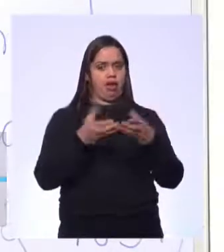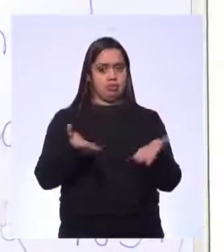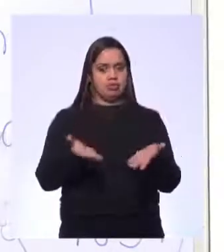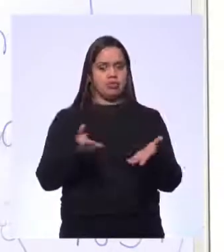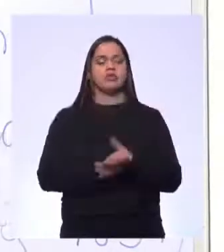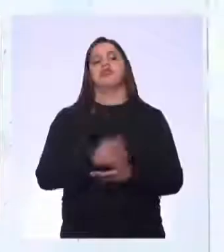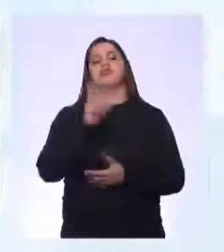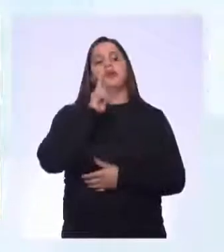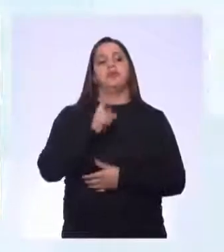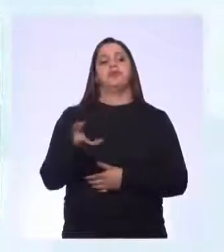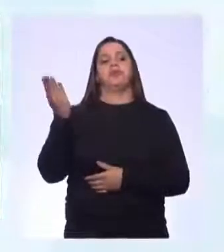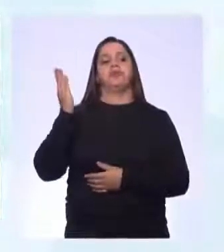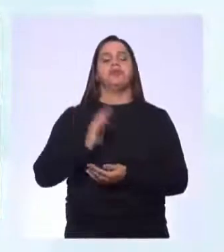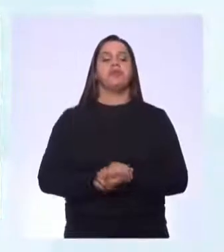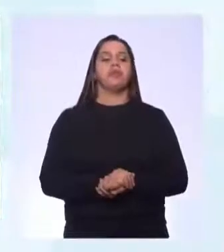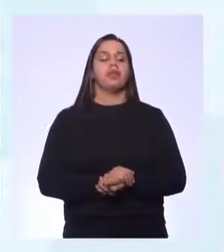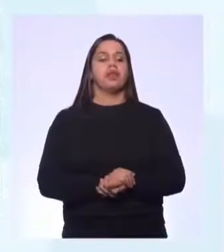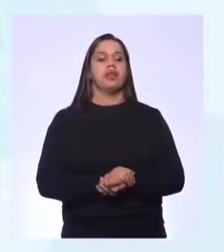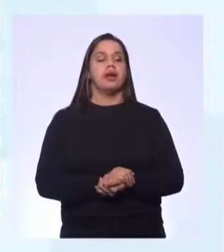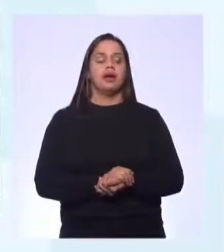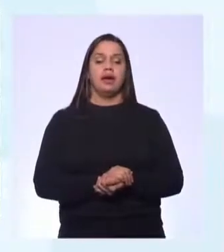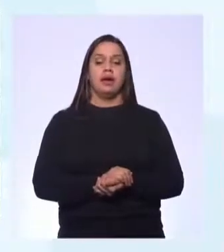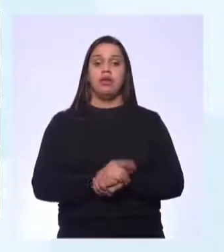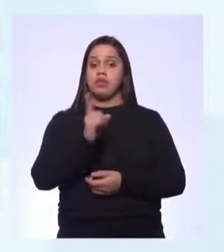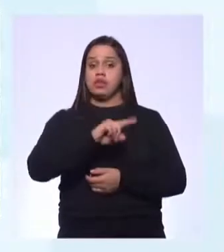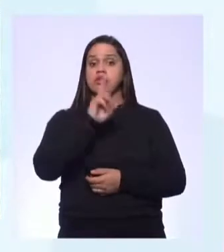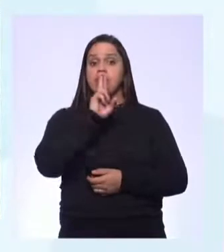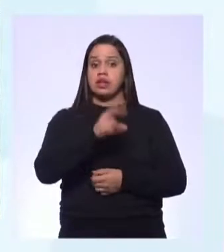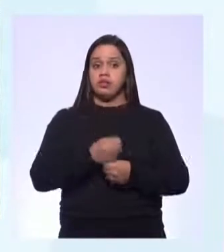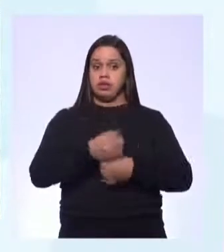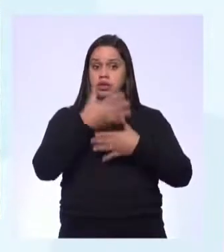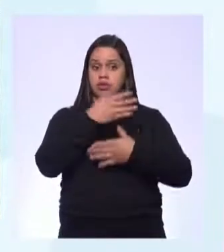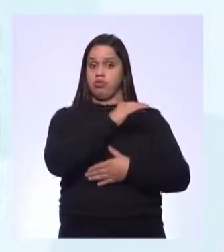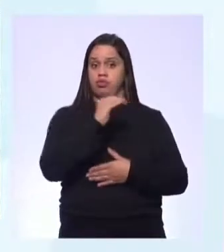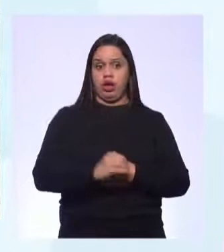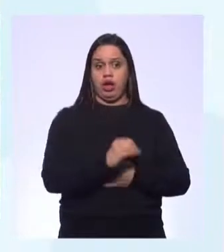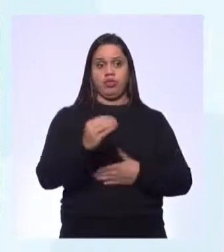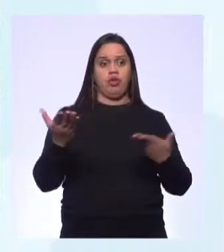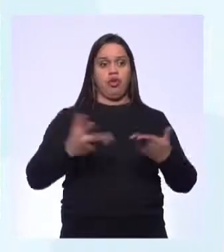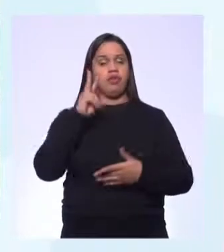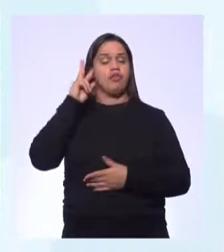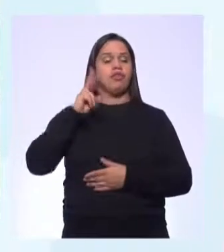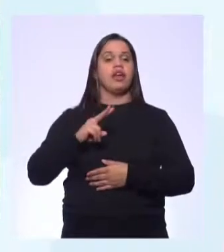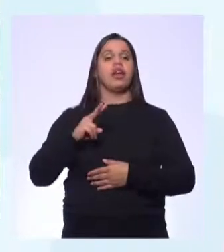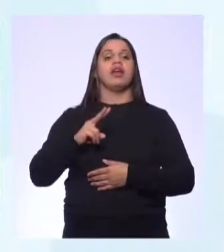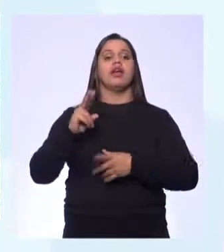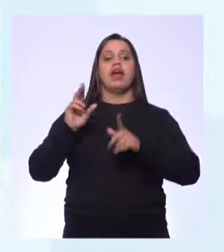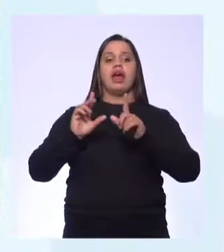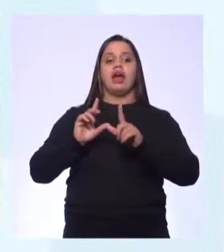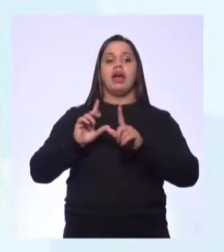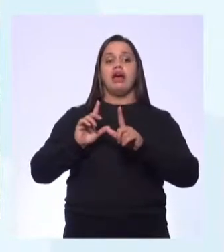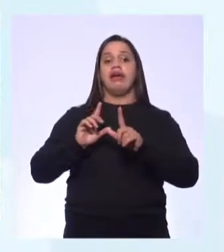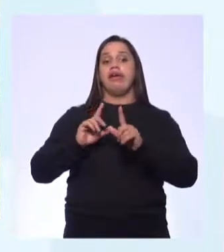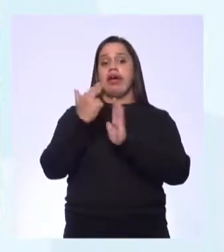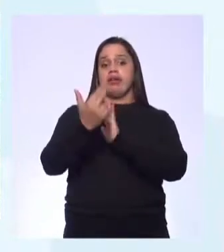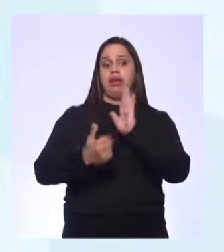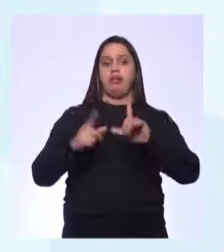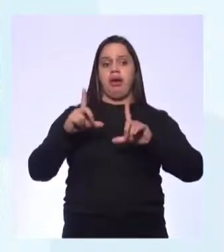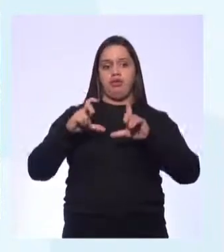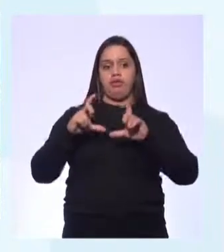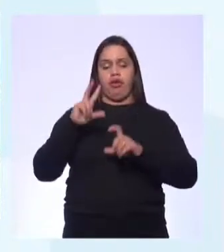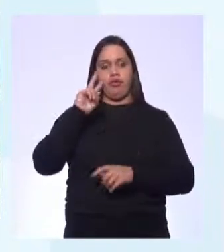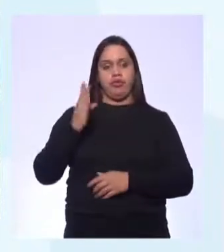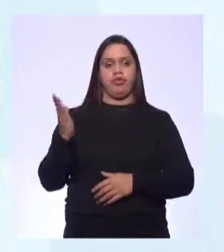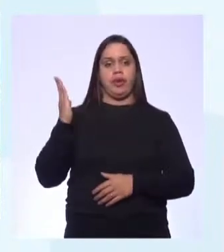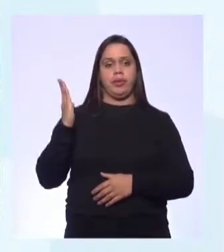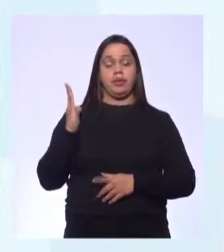uma informação. Vocês vão responder no chat. Olhem essa imagem, façam análise.